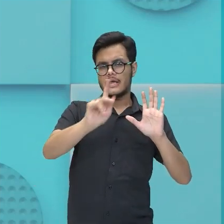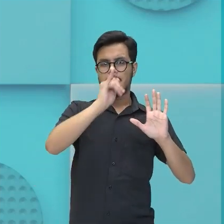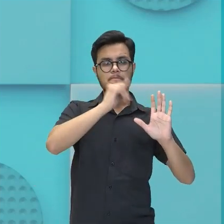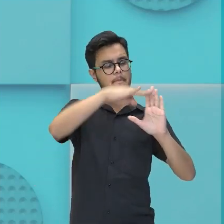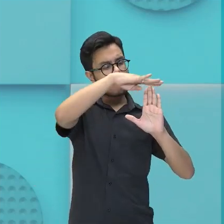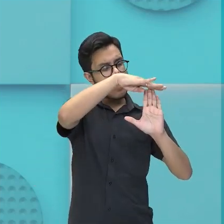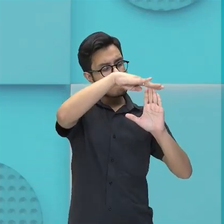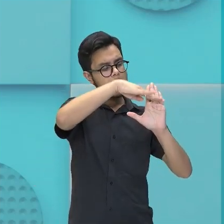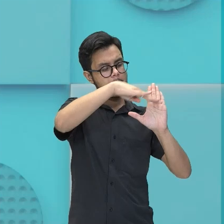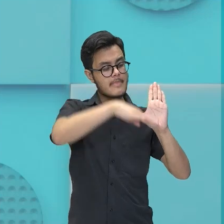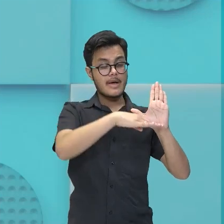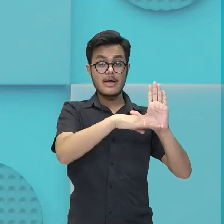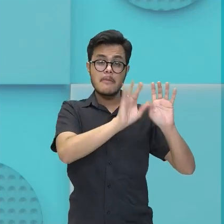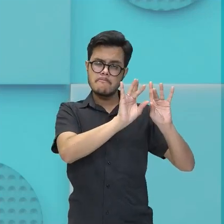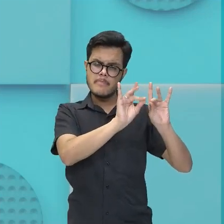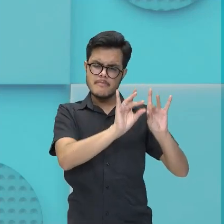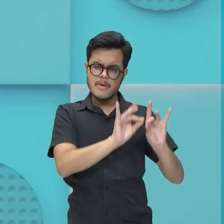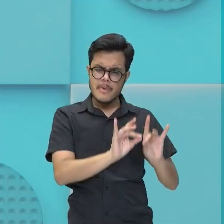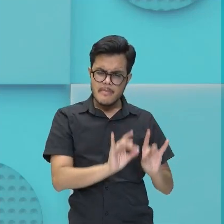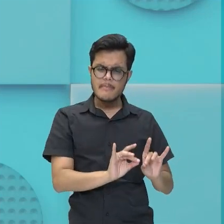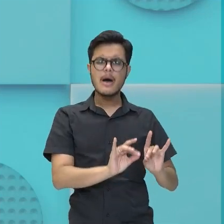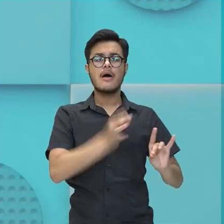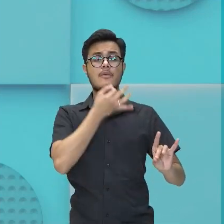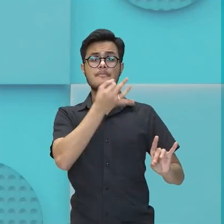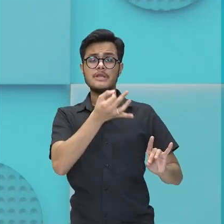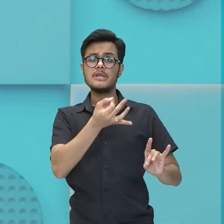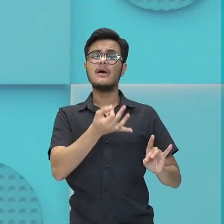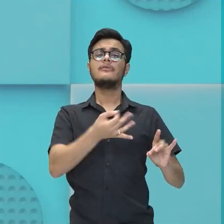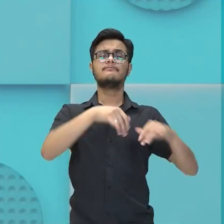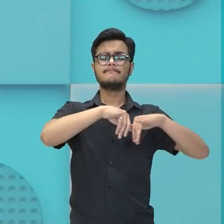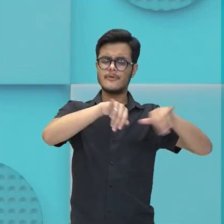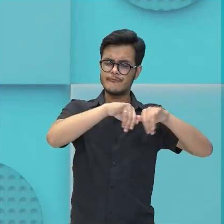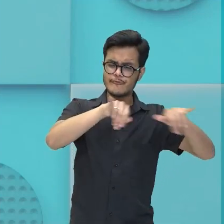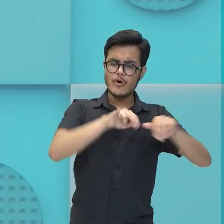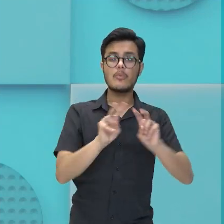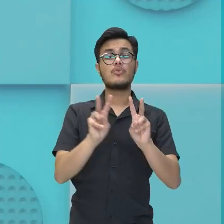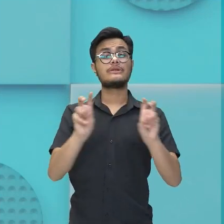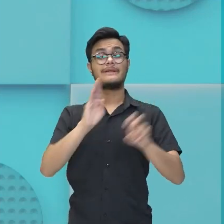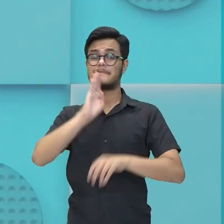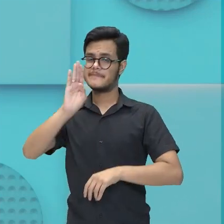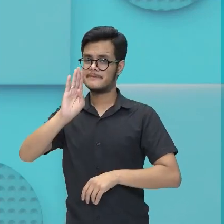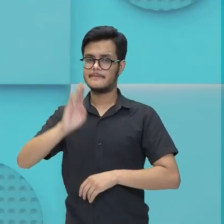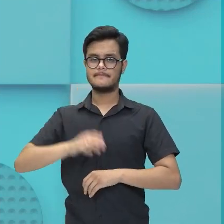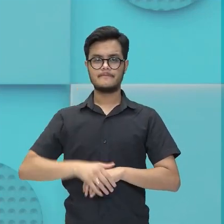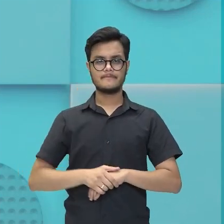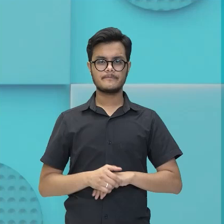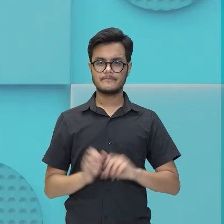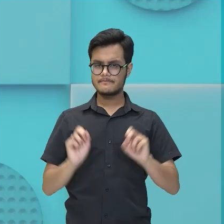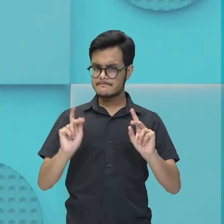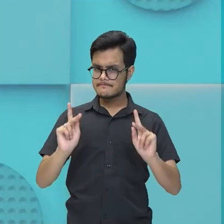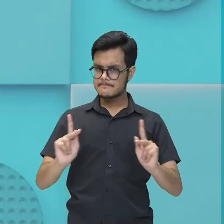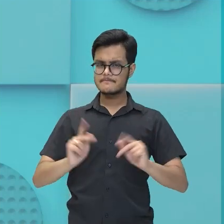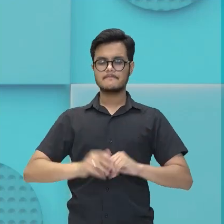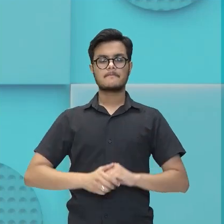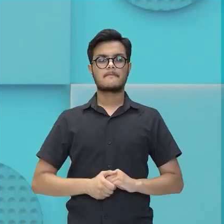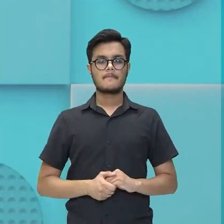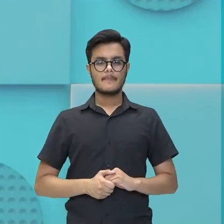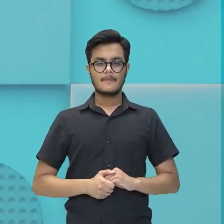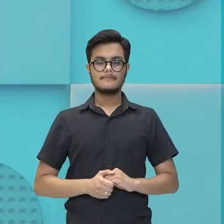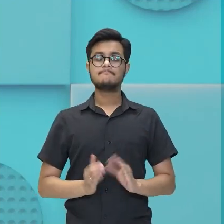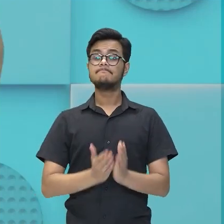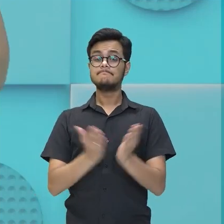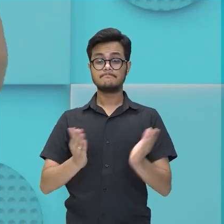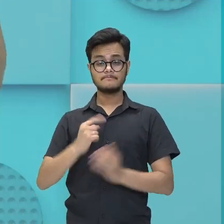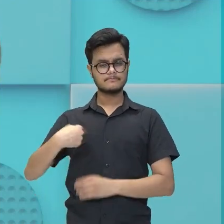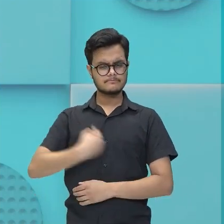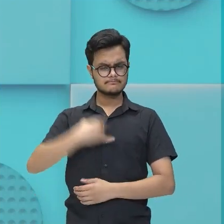assunto e que também conversam e dialogam com o tema central da reportagem, ok? Então, para que a gente